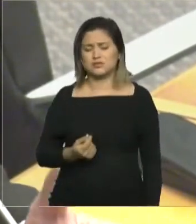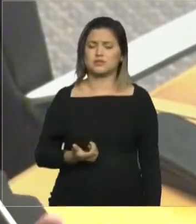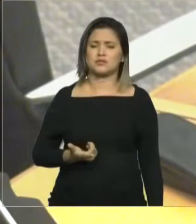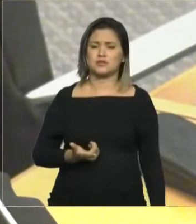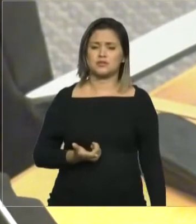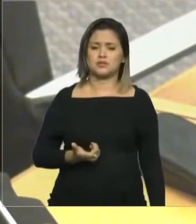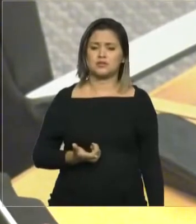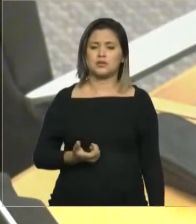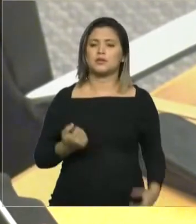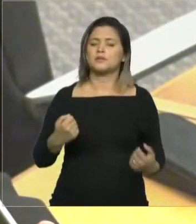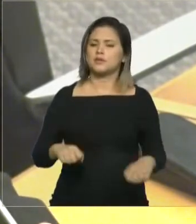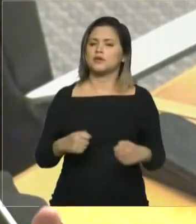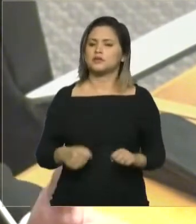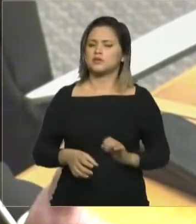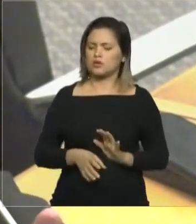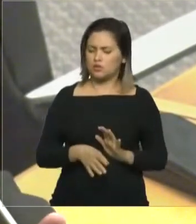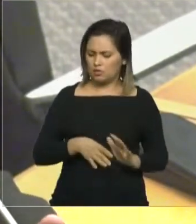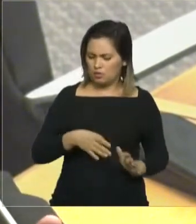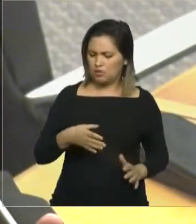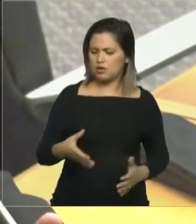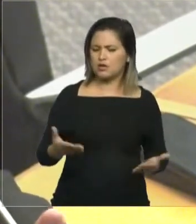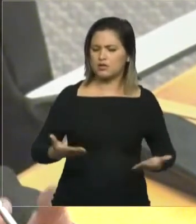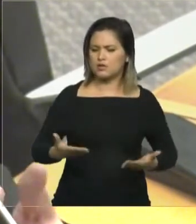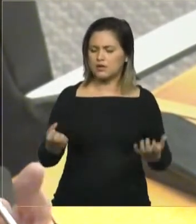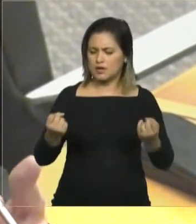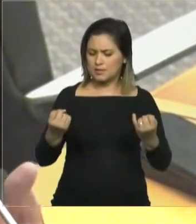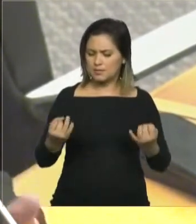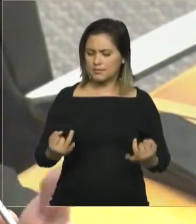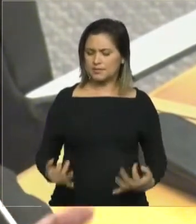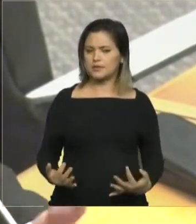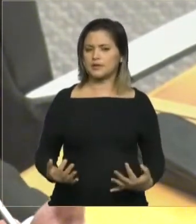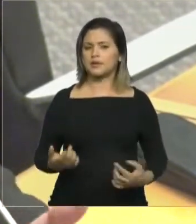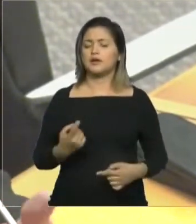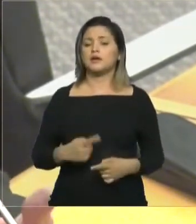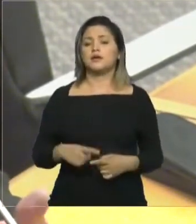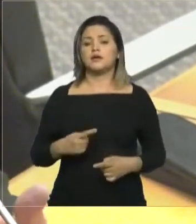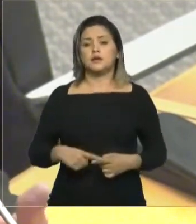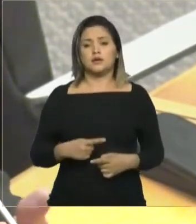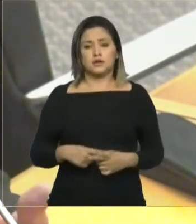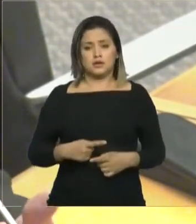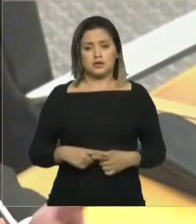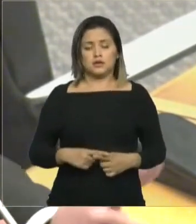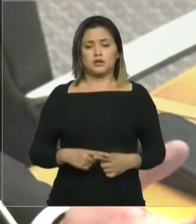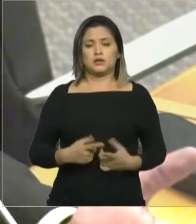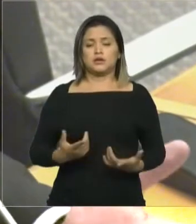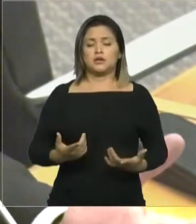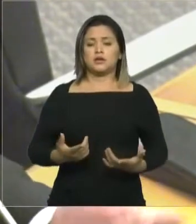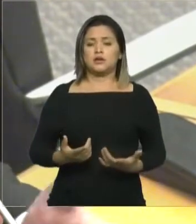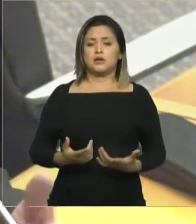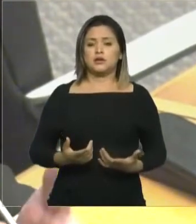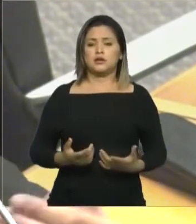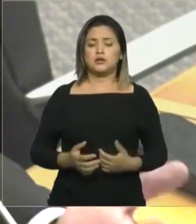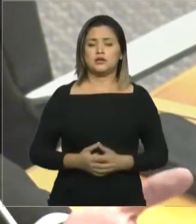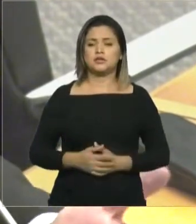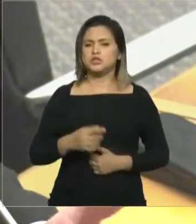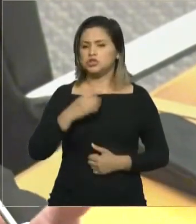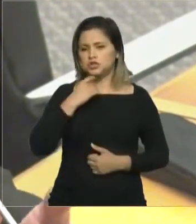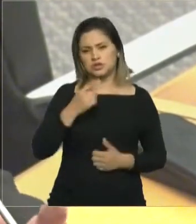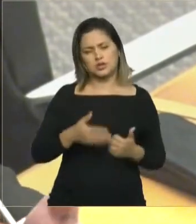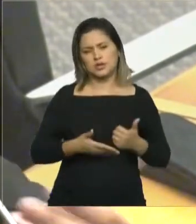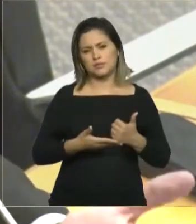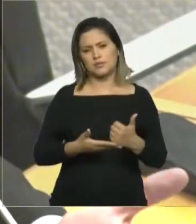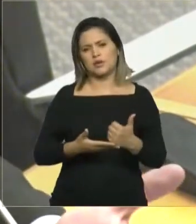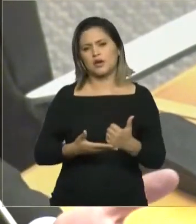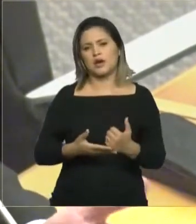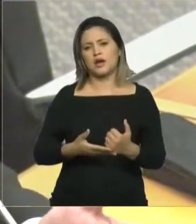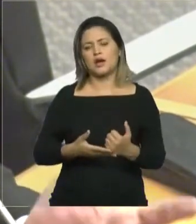ter coragem nesse momento para fazer o esclarecimento. Porque é claro, evidente, cristalino, que ninguém vai apoiar redução de serviços, redução